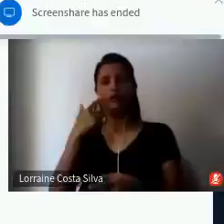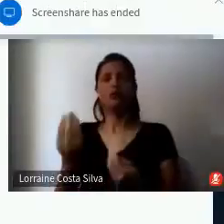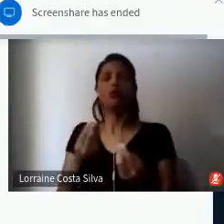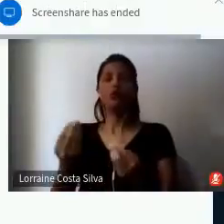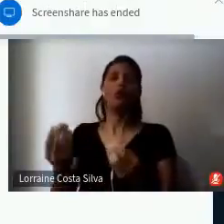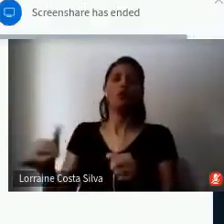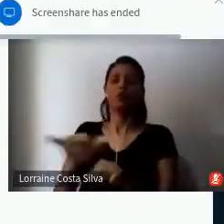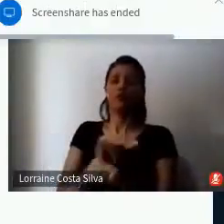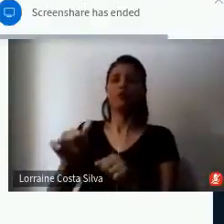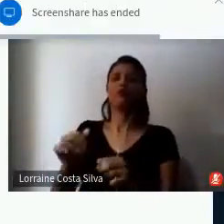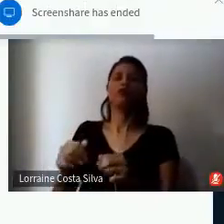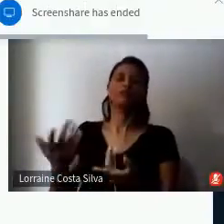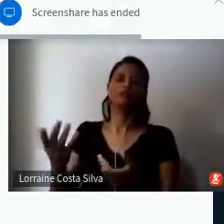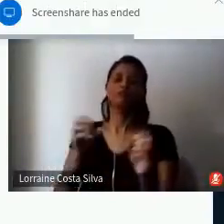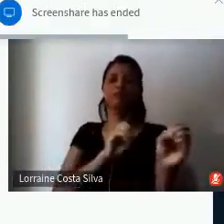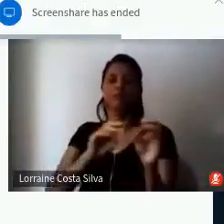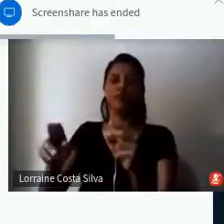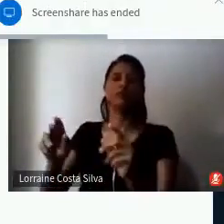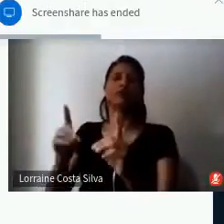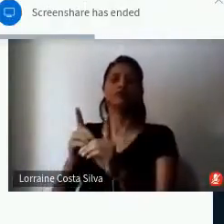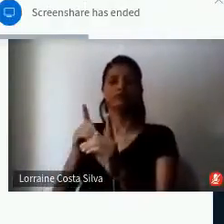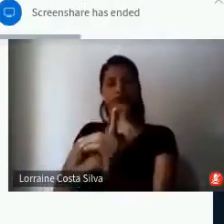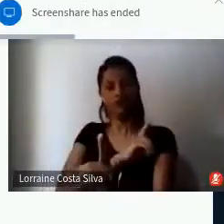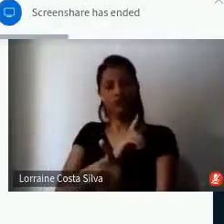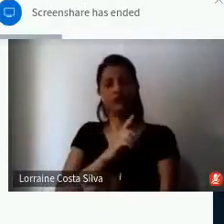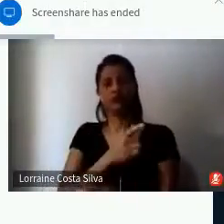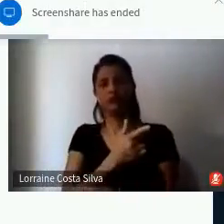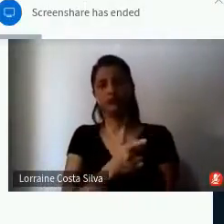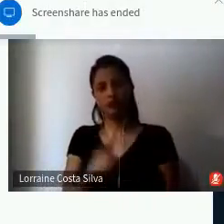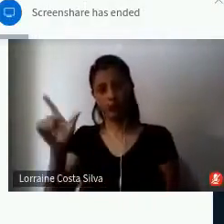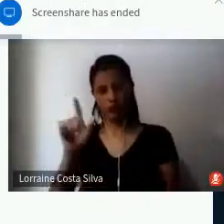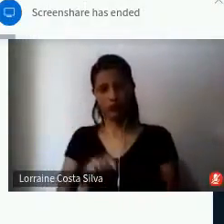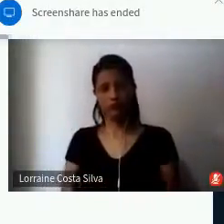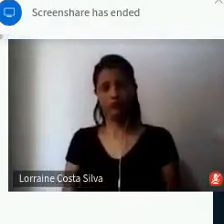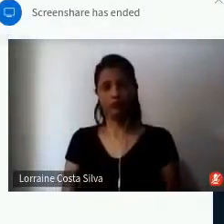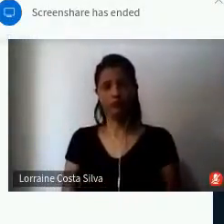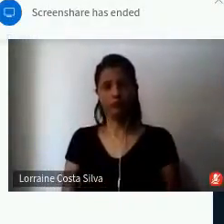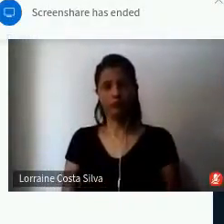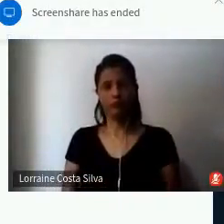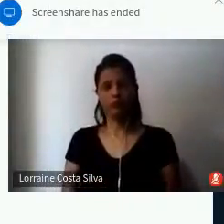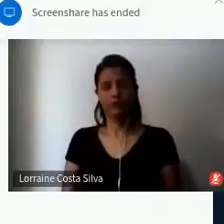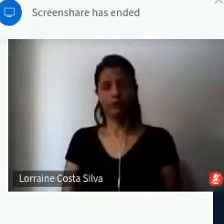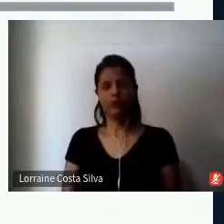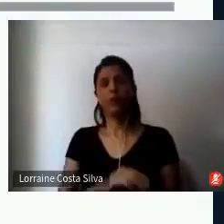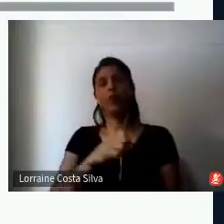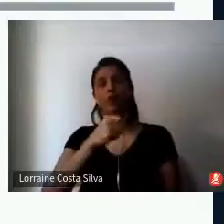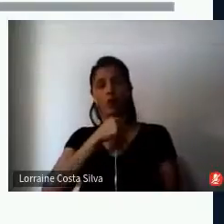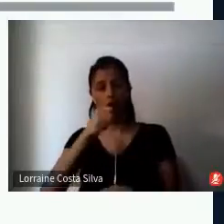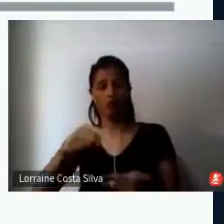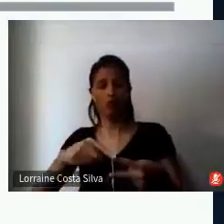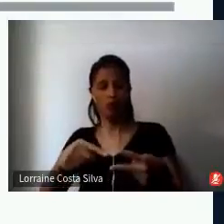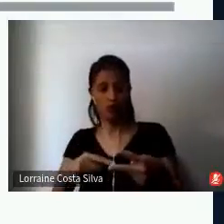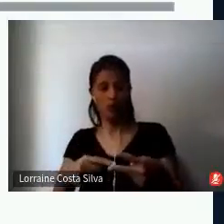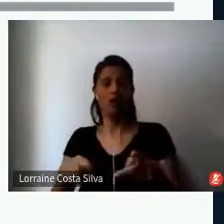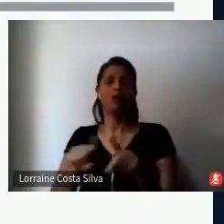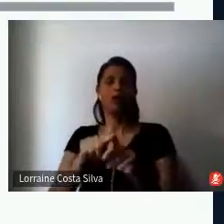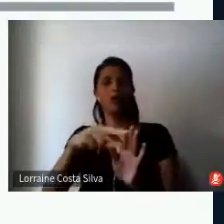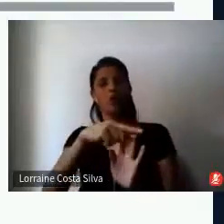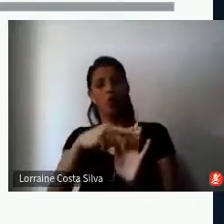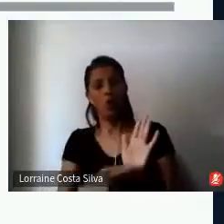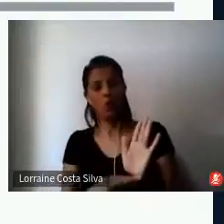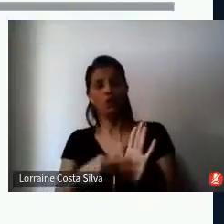distância. Próximo, por favor. O questionário e roteiro das entrevistas, que continha